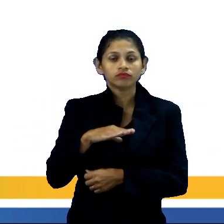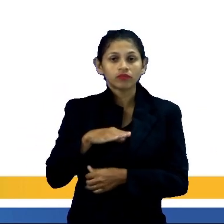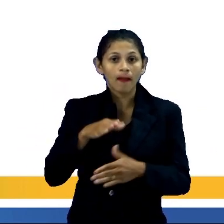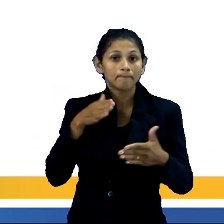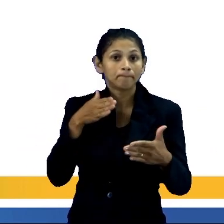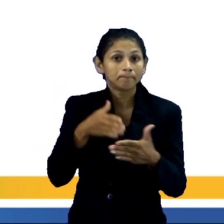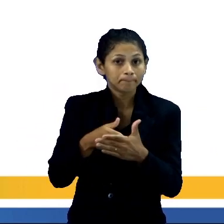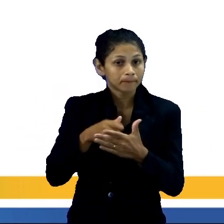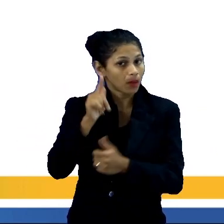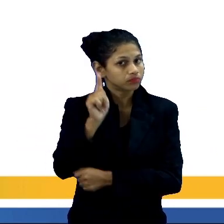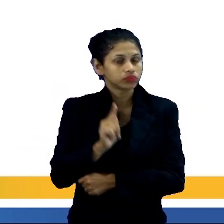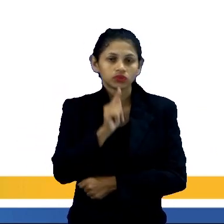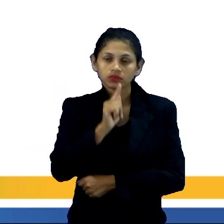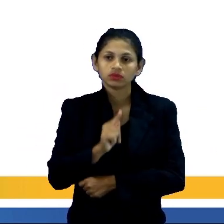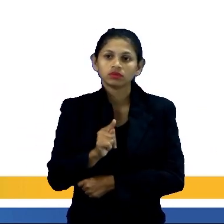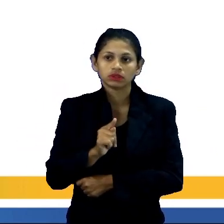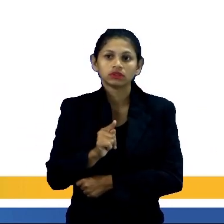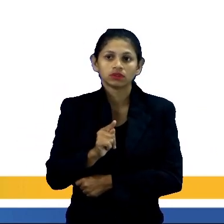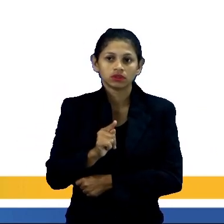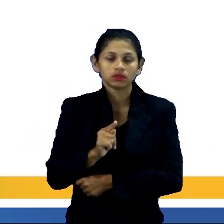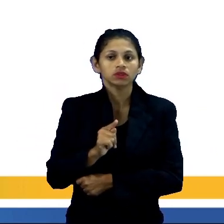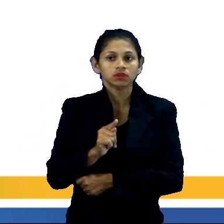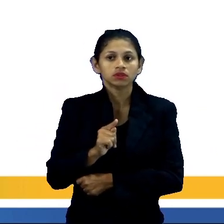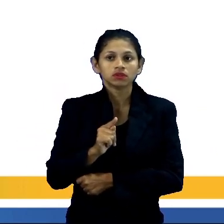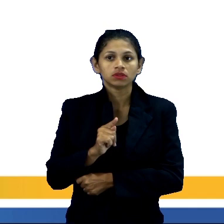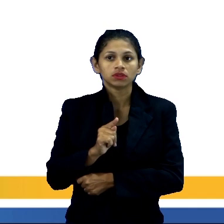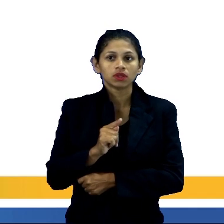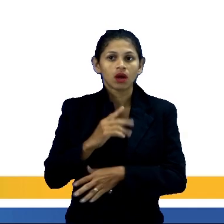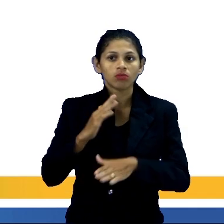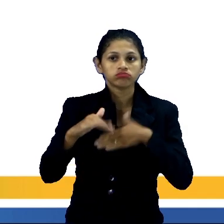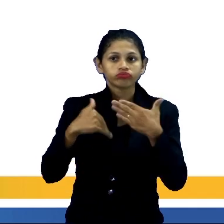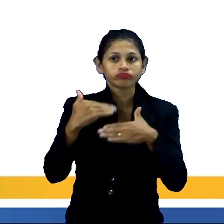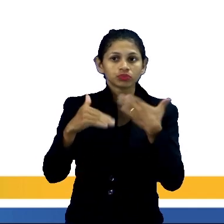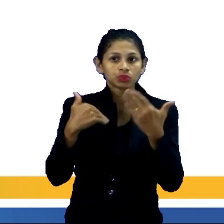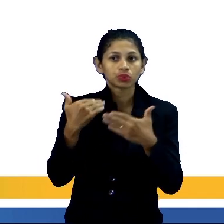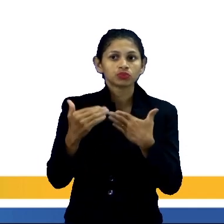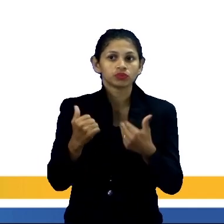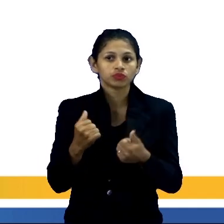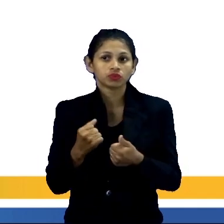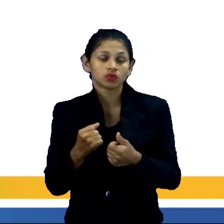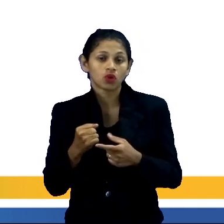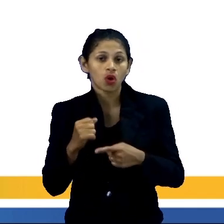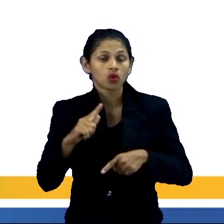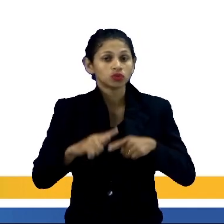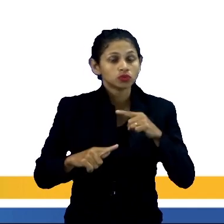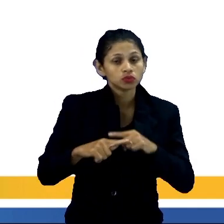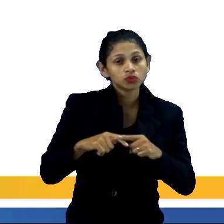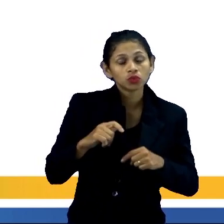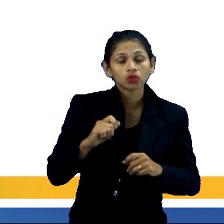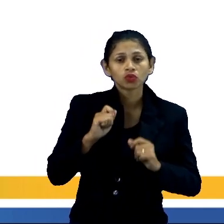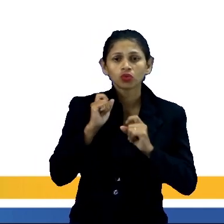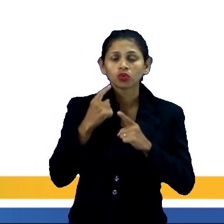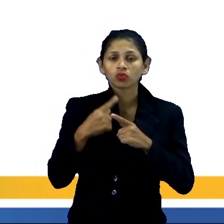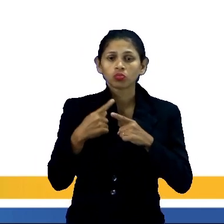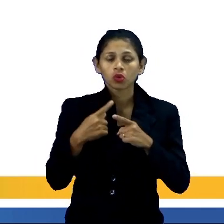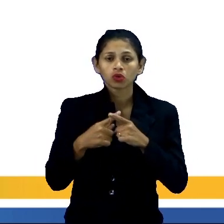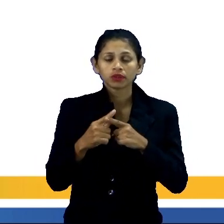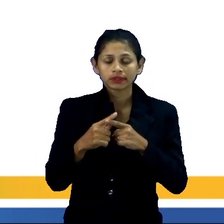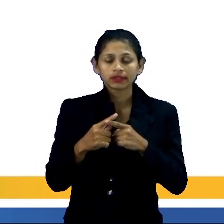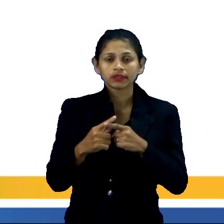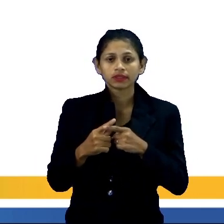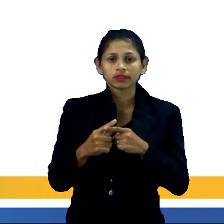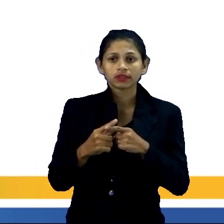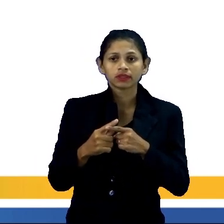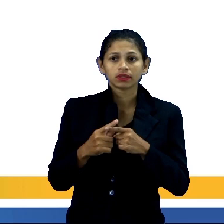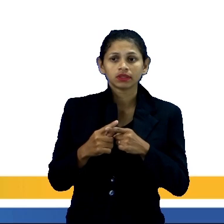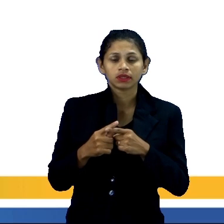indústria, porque os produtos eles iriam concorrer com o comércio do reino, do reino de Portugal, e também por medo da colônia se